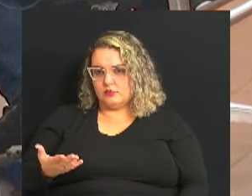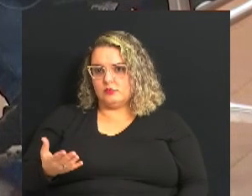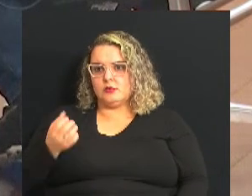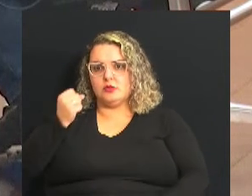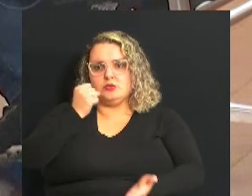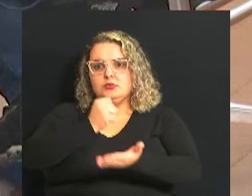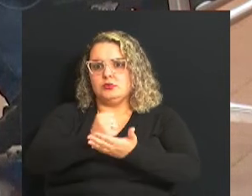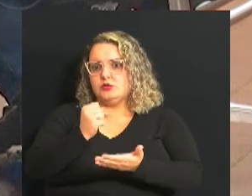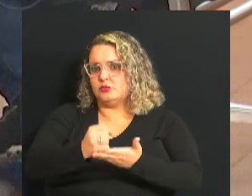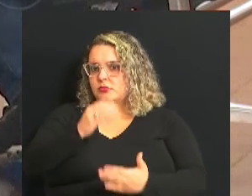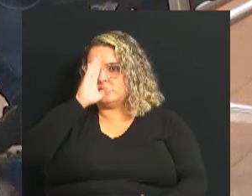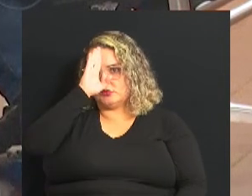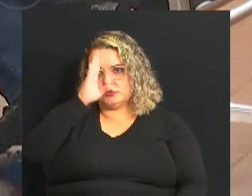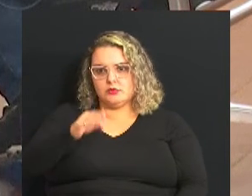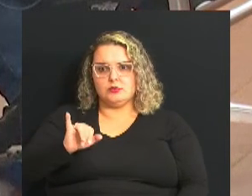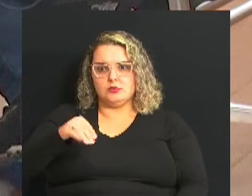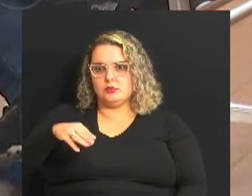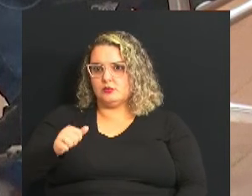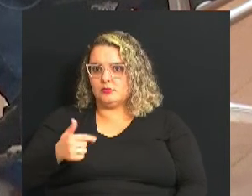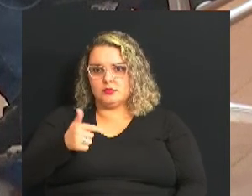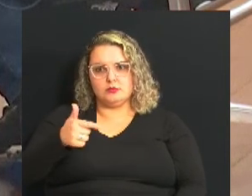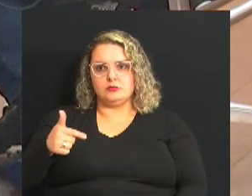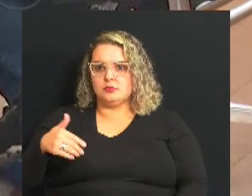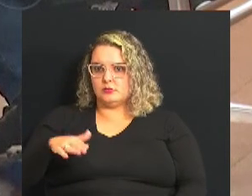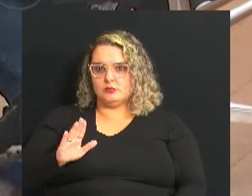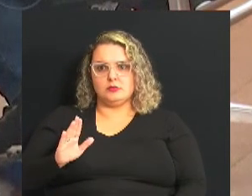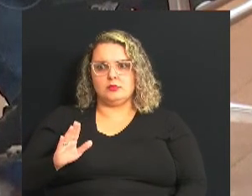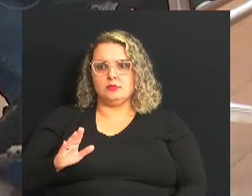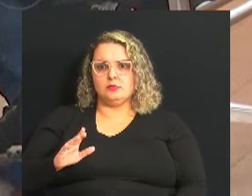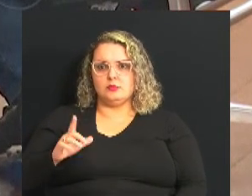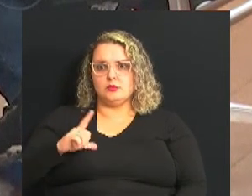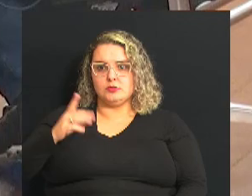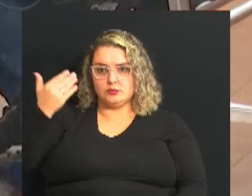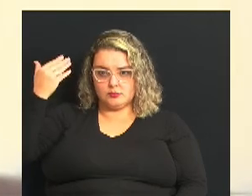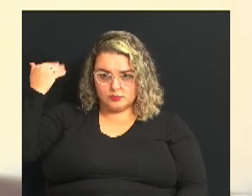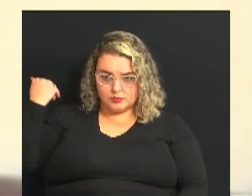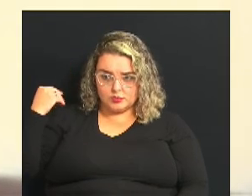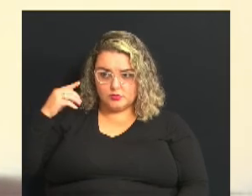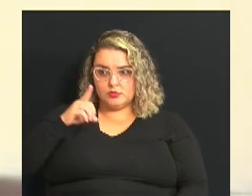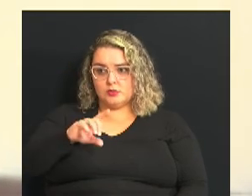diretamente com a IMA nós não temos mais. Nós tínhamos no passado o Diário Oficial